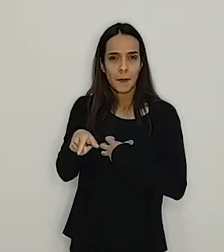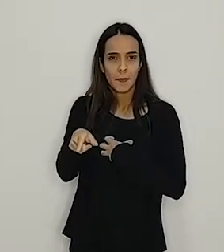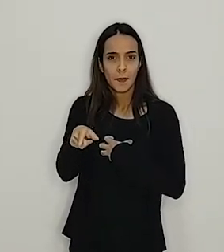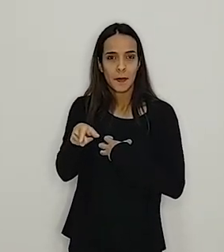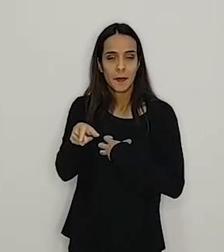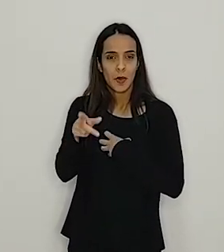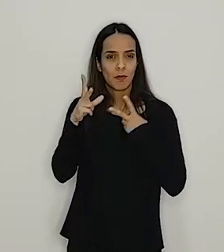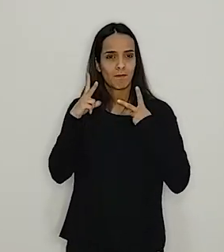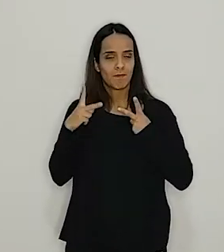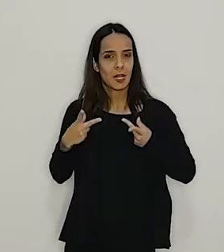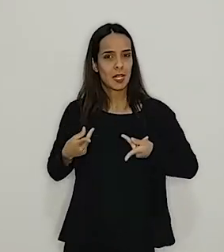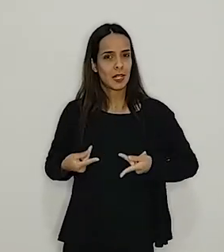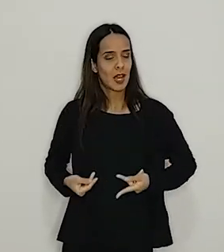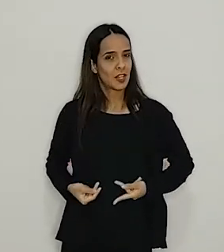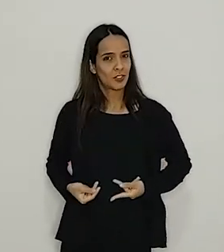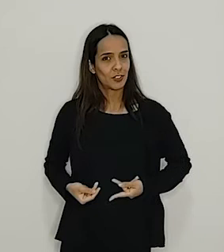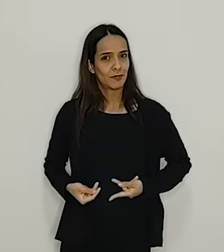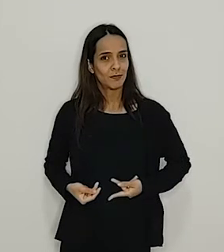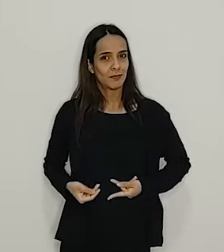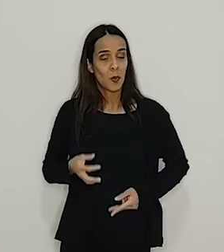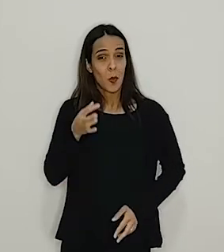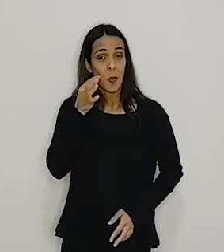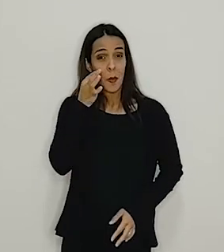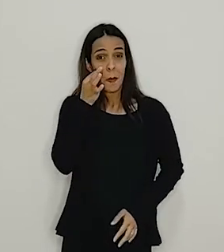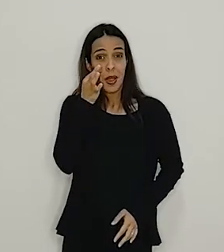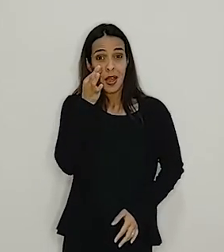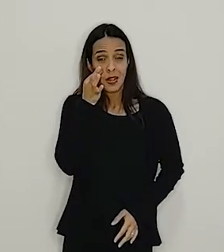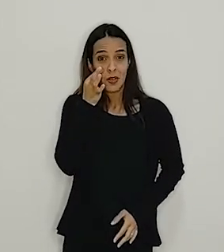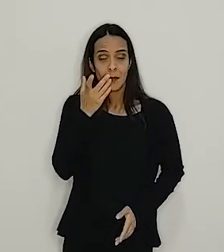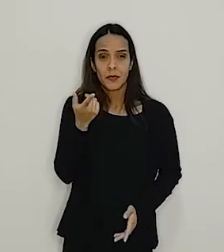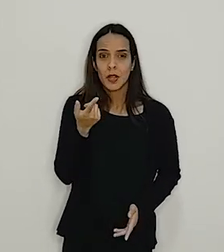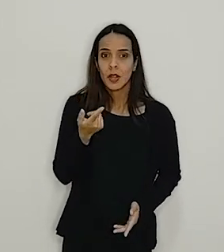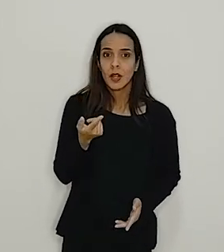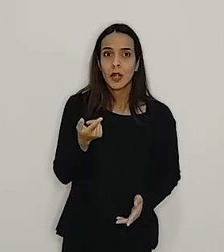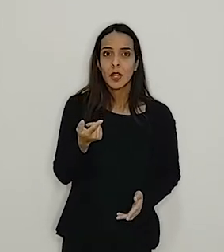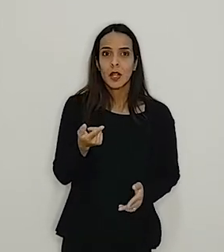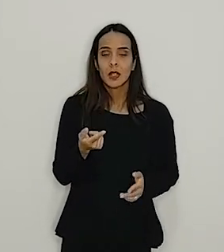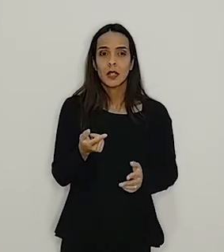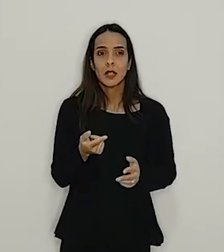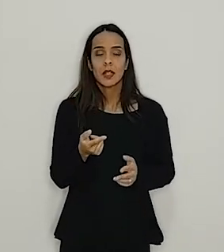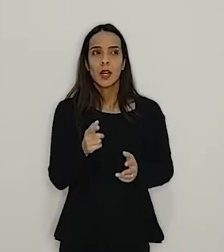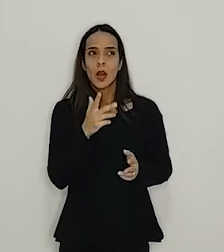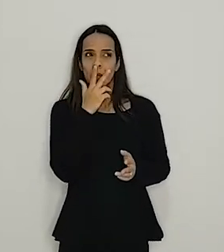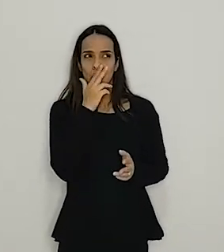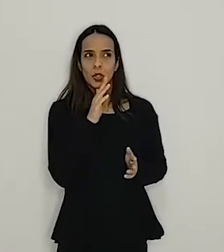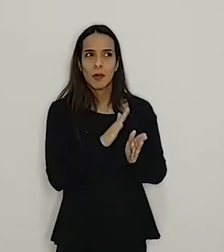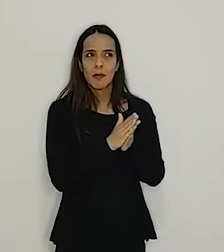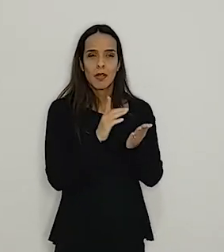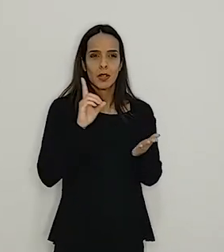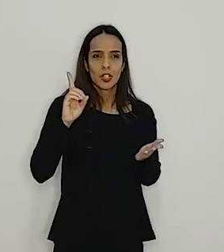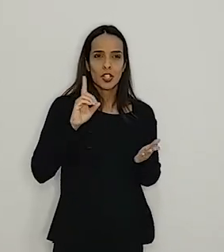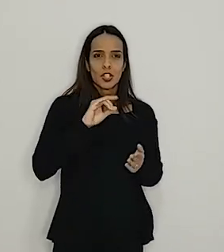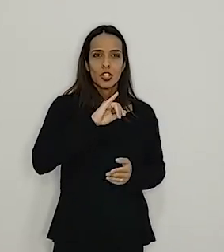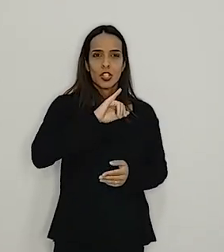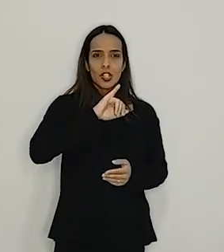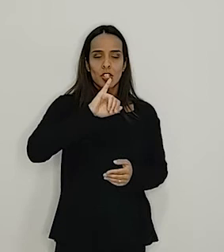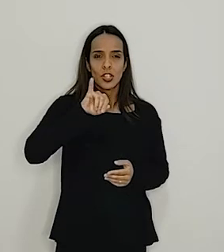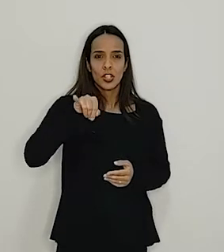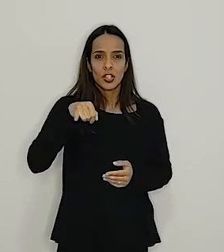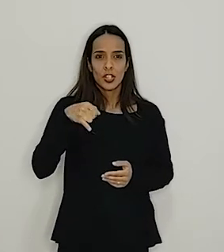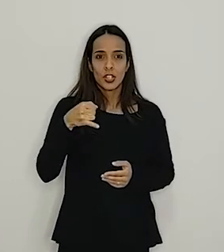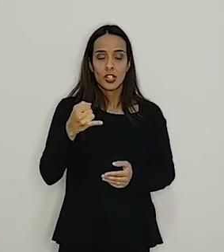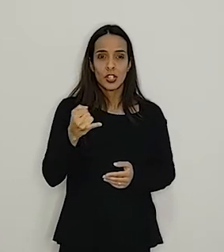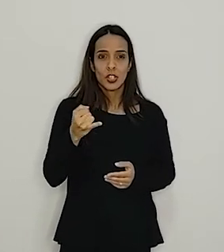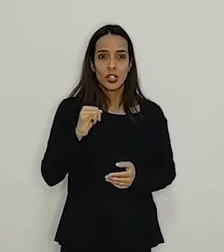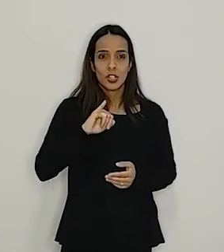Humanidade essa que é descrita pelo profeta Jeremias no capítulo 17, se eu não me engano, me perdoem se eu errei,